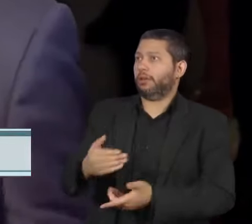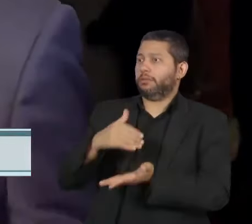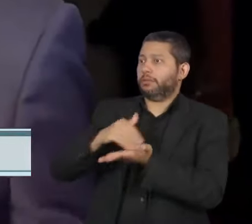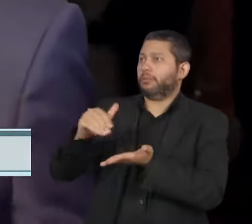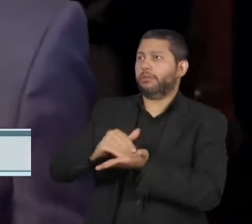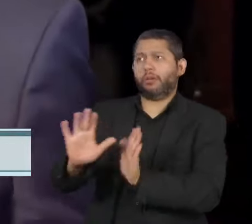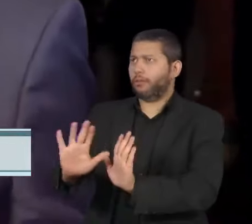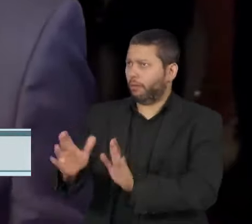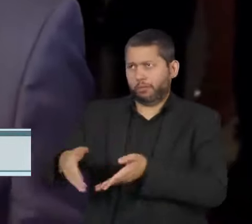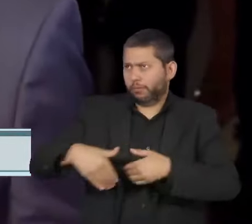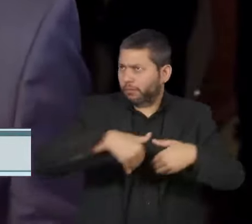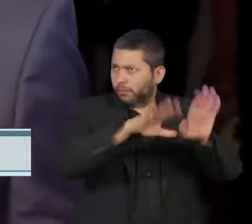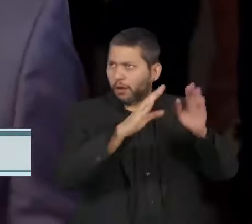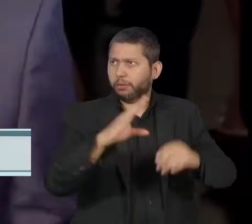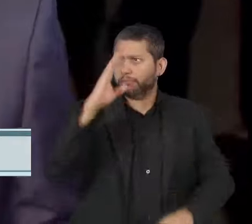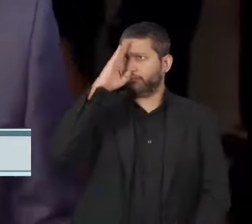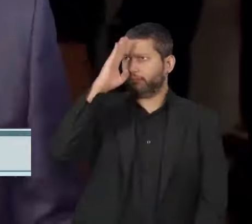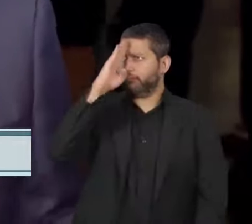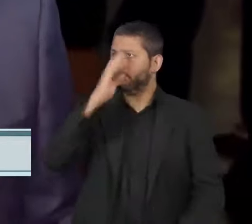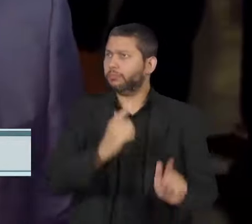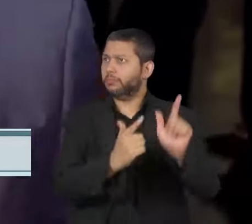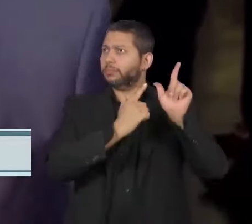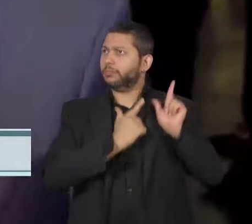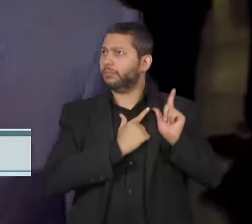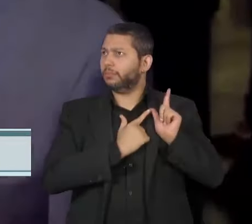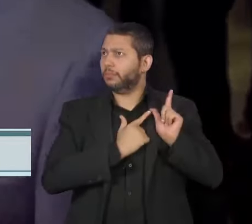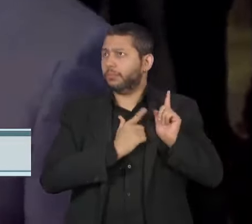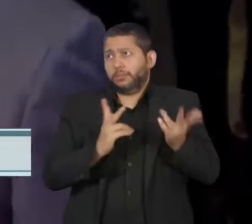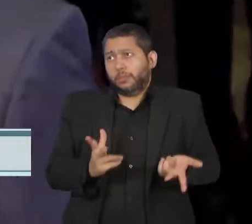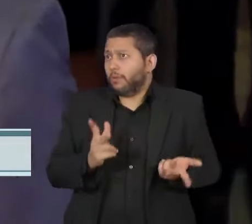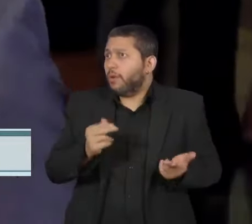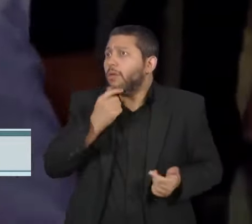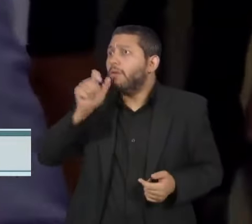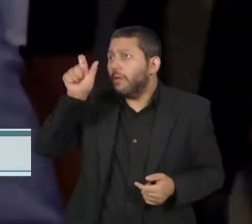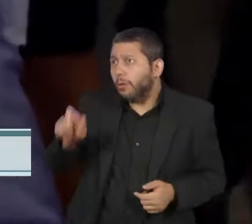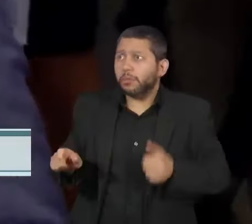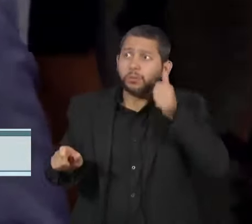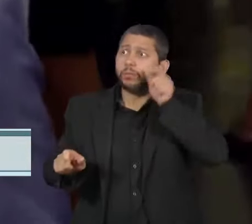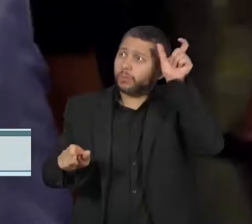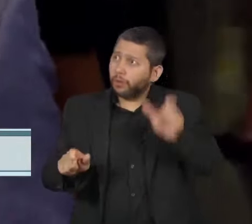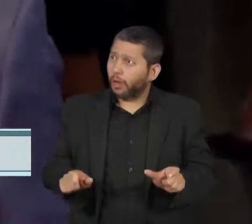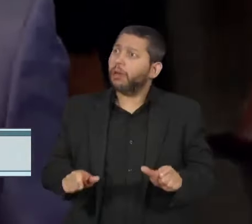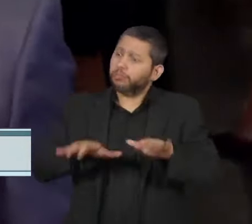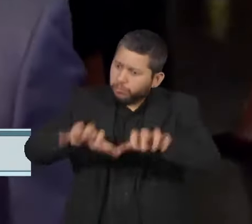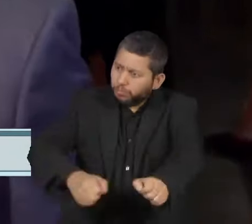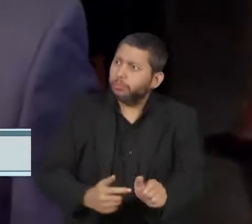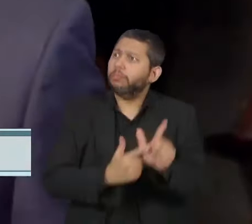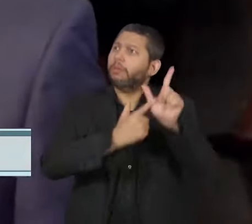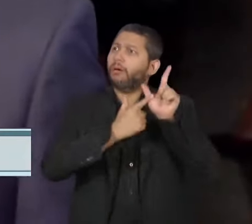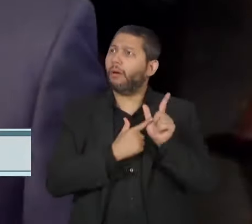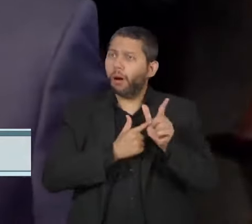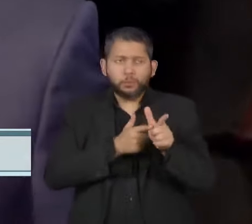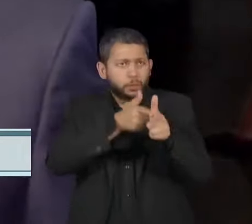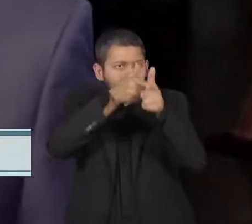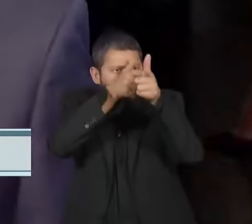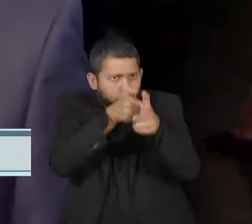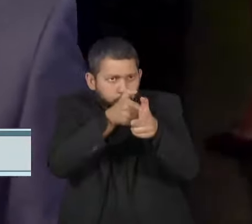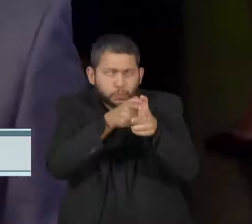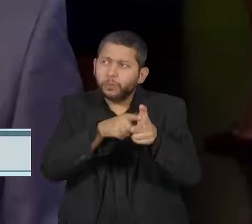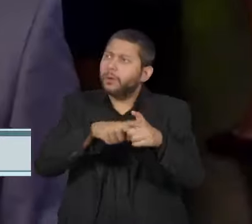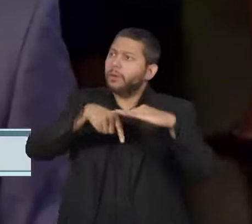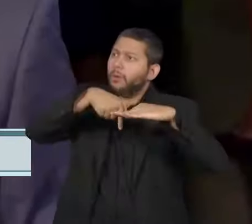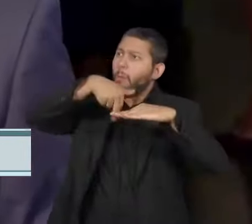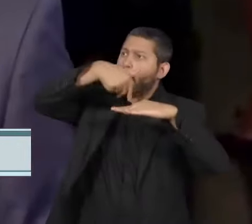agora vão para o combate. Vão ter o mesmo tratamento que tem os soldados, vão pegar em arma, vão treinar tiro, vão pular